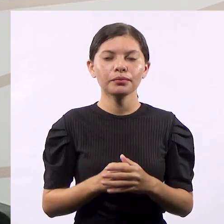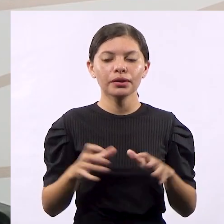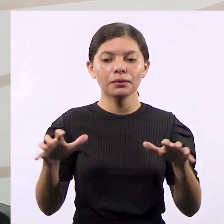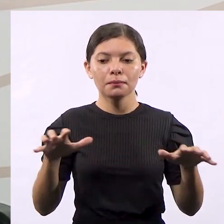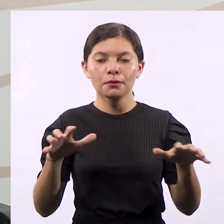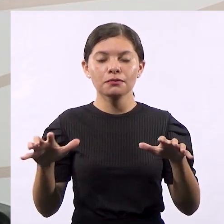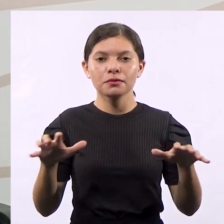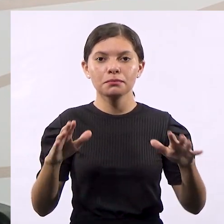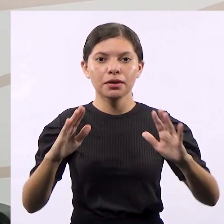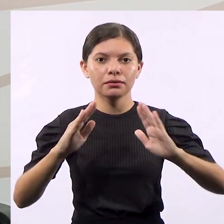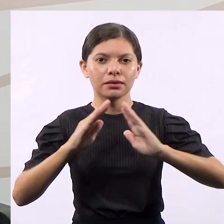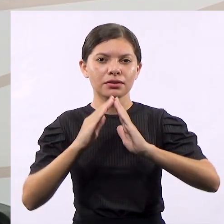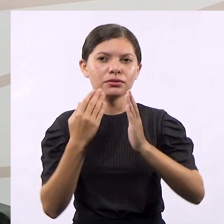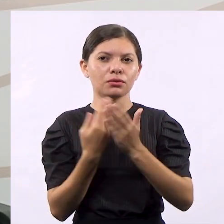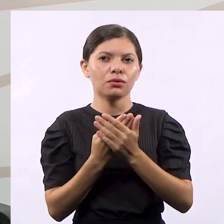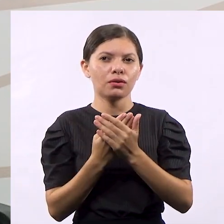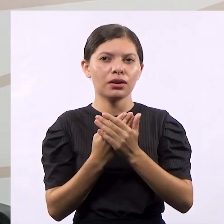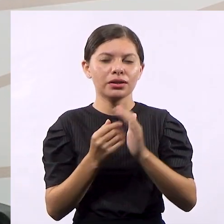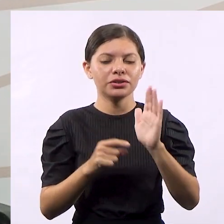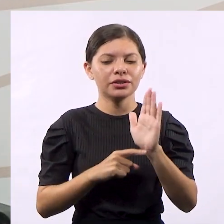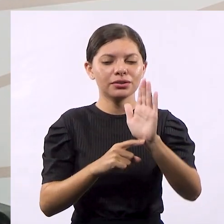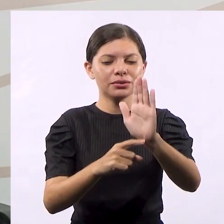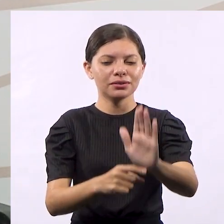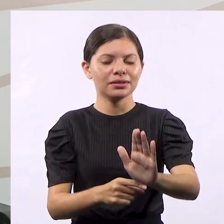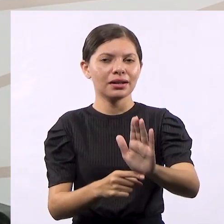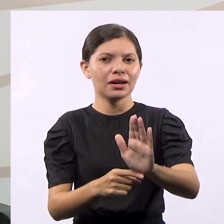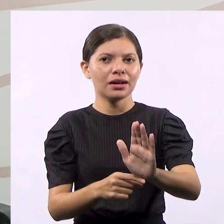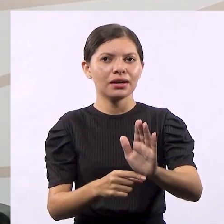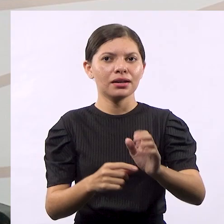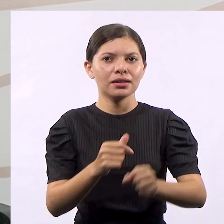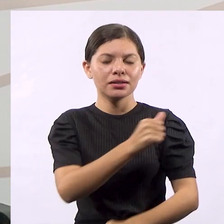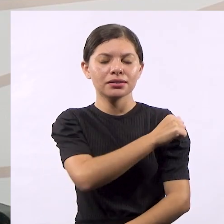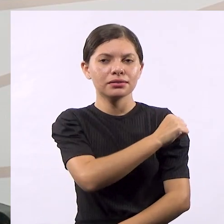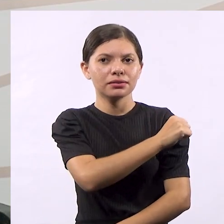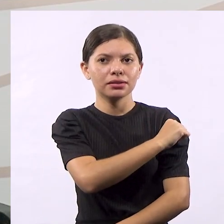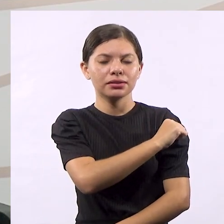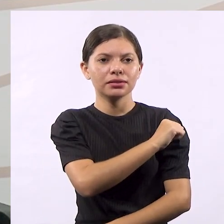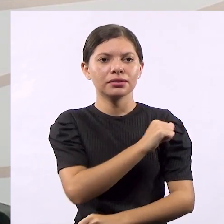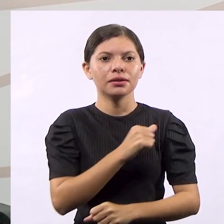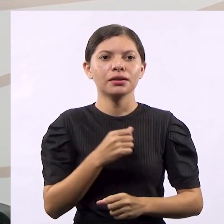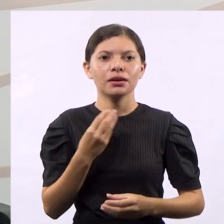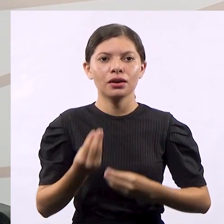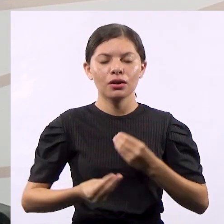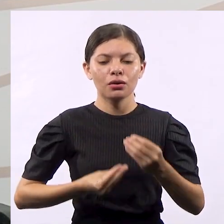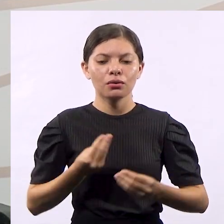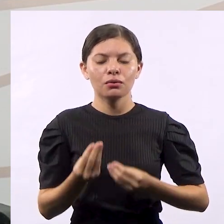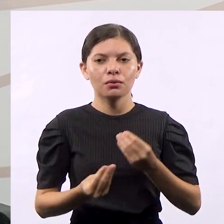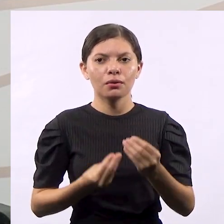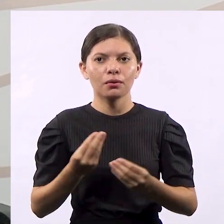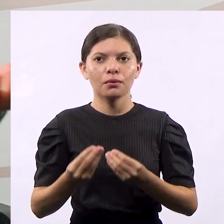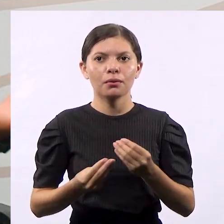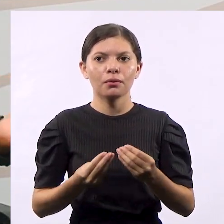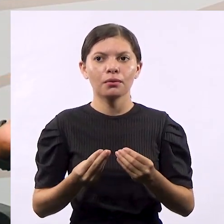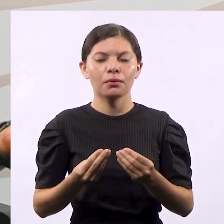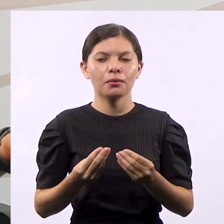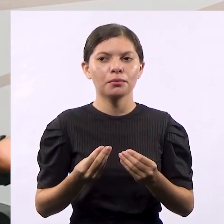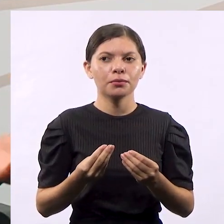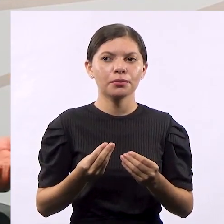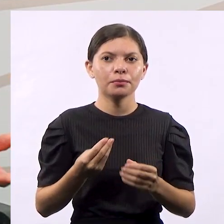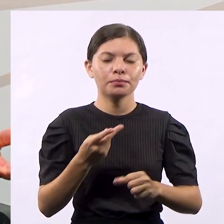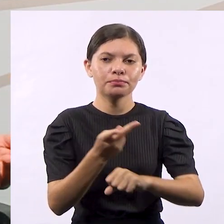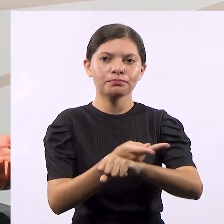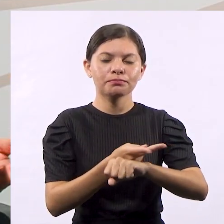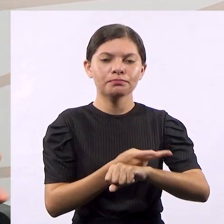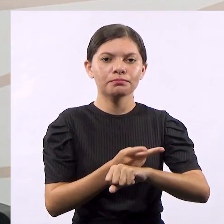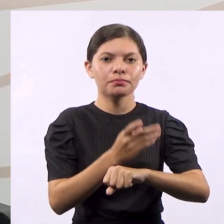o movimento que a escola faz de acolhimento destes estudantes. Então, como identificar essas práticas num diálogo com o gestor